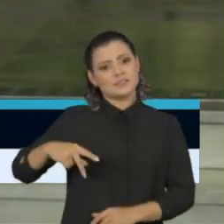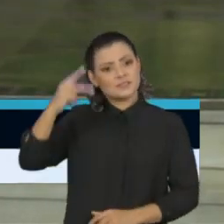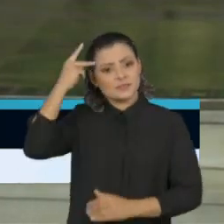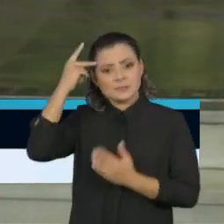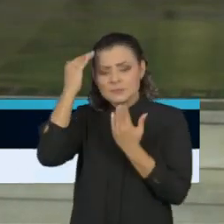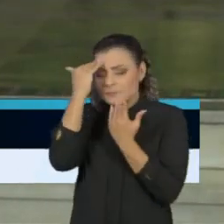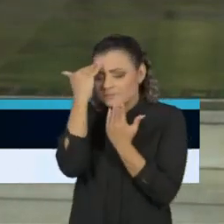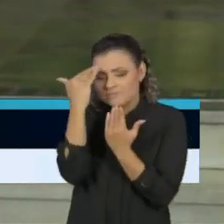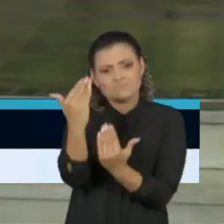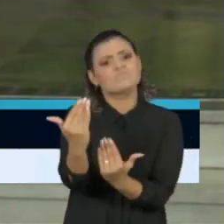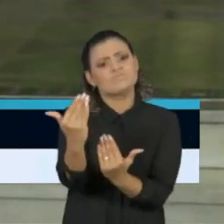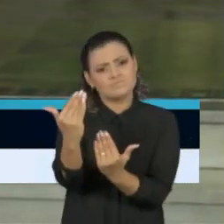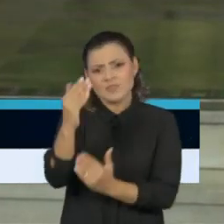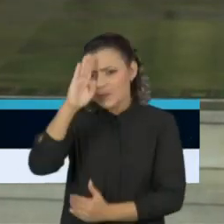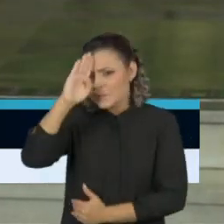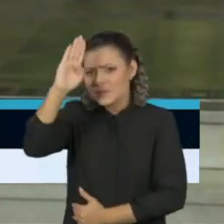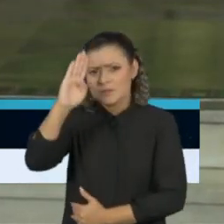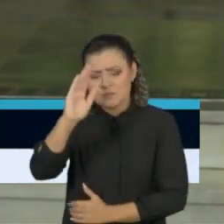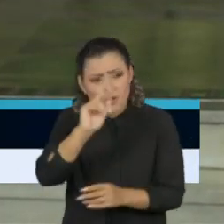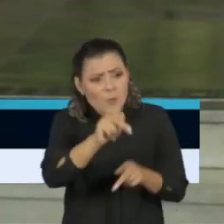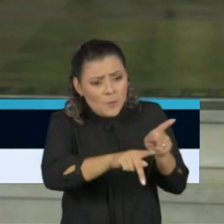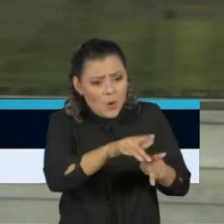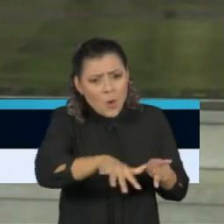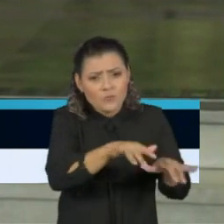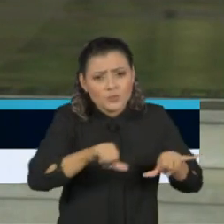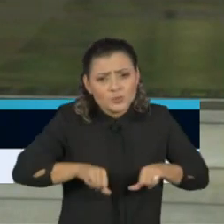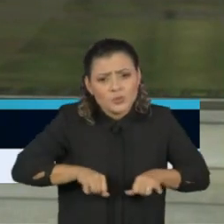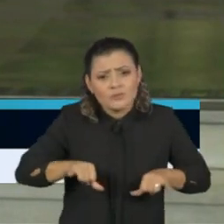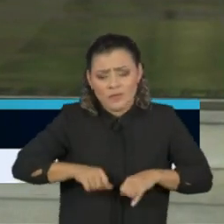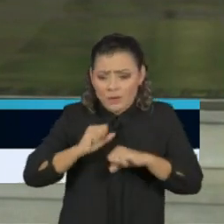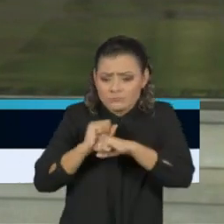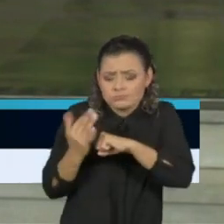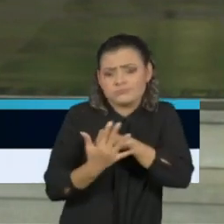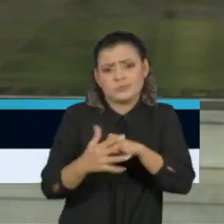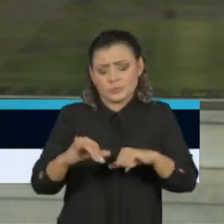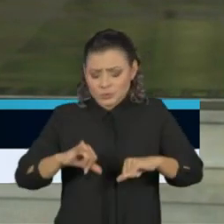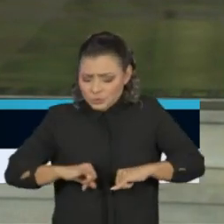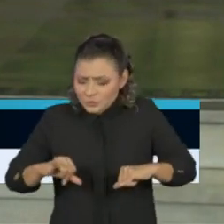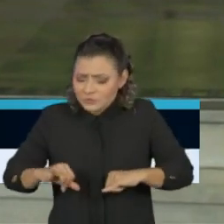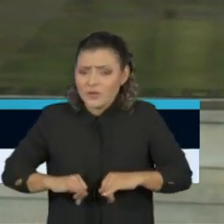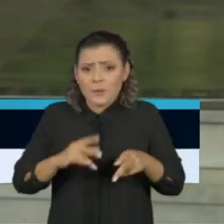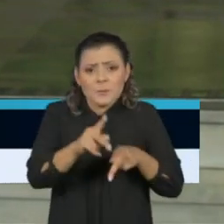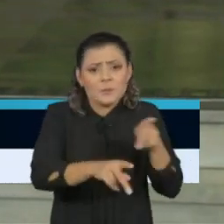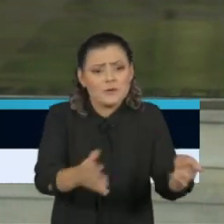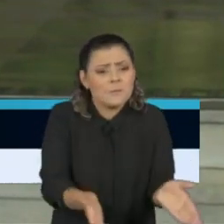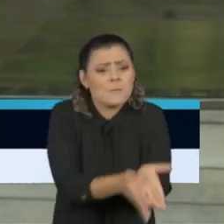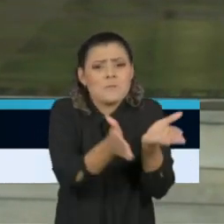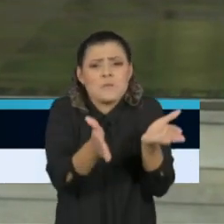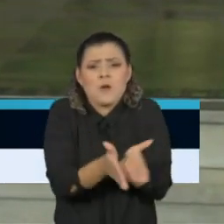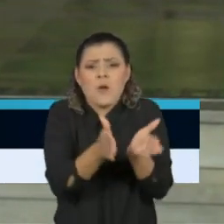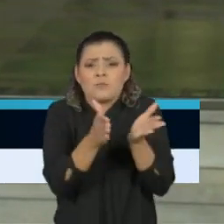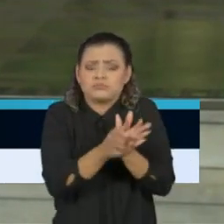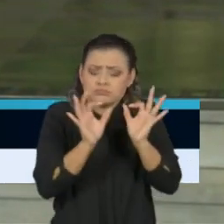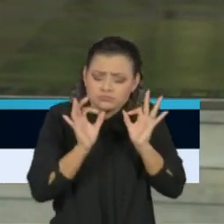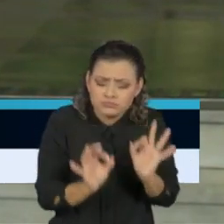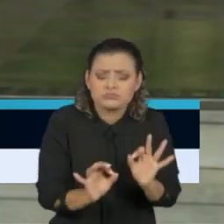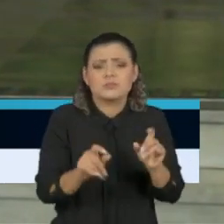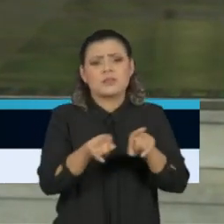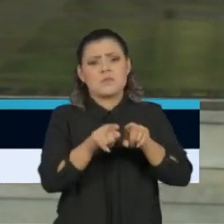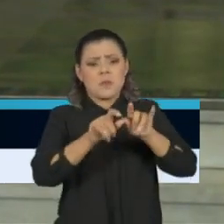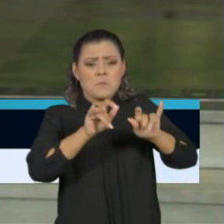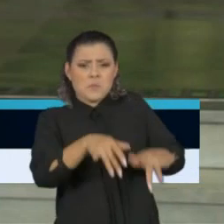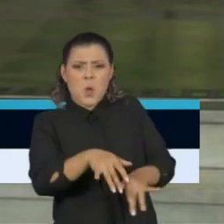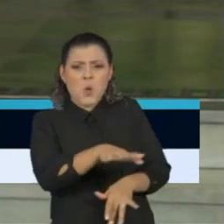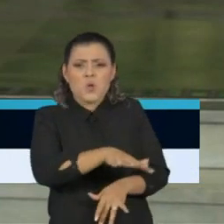e principalmente as pessoas que estão sofrendo com o coronavírus e as pessoas mais pobres, mais desvalidas e abandonadas do